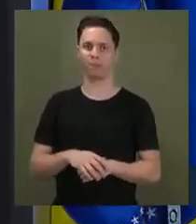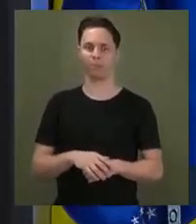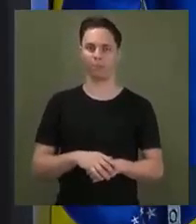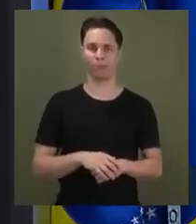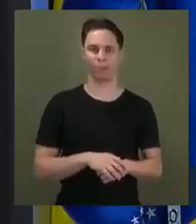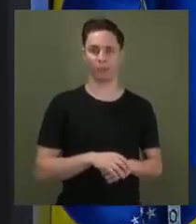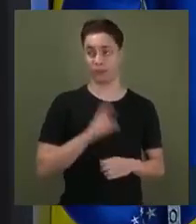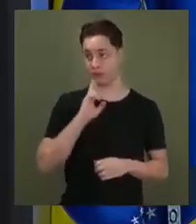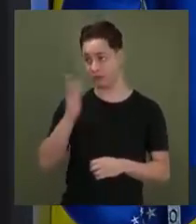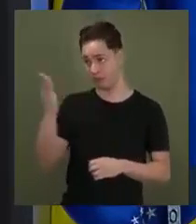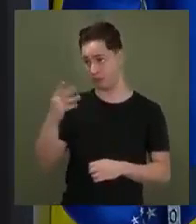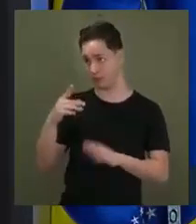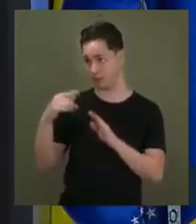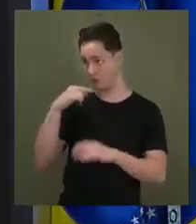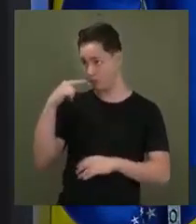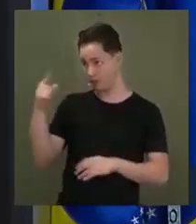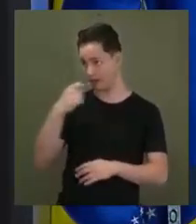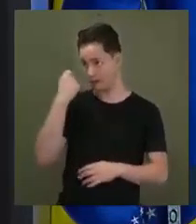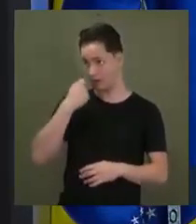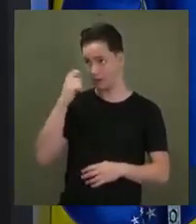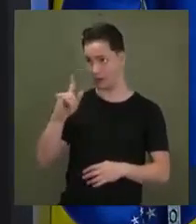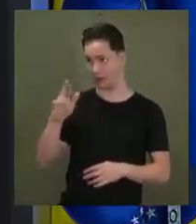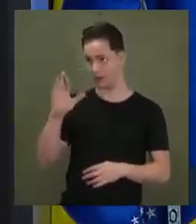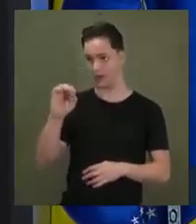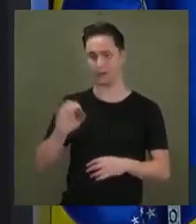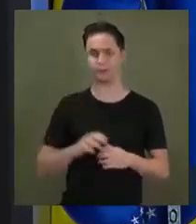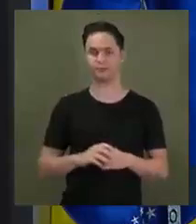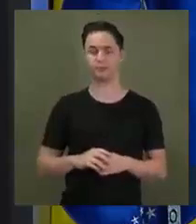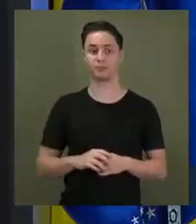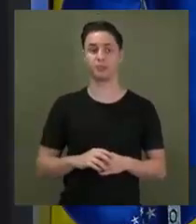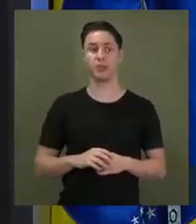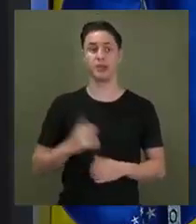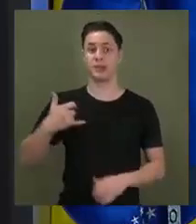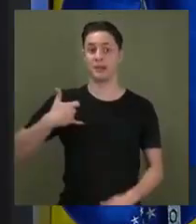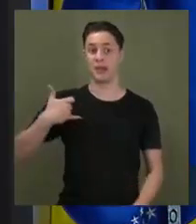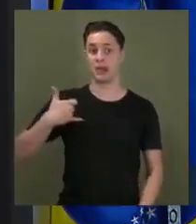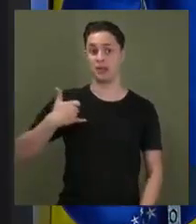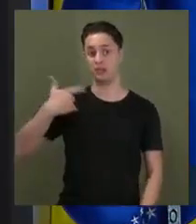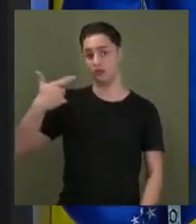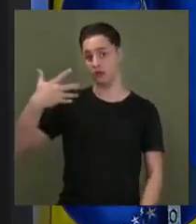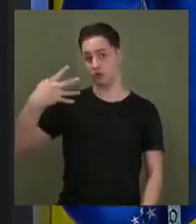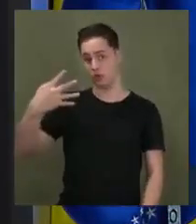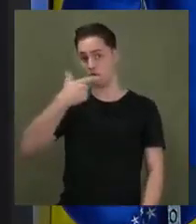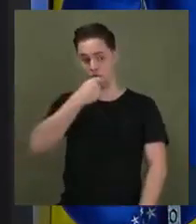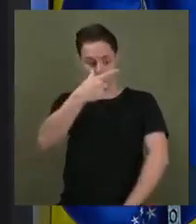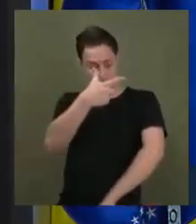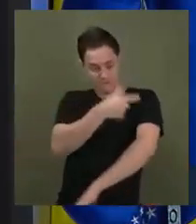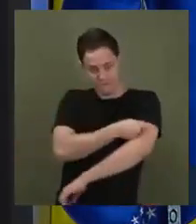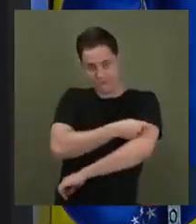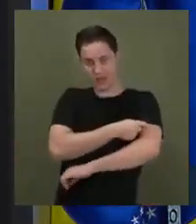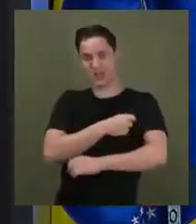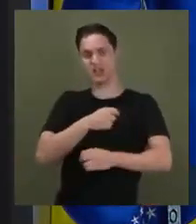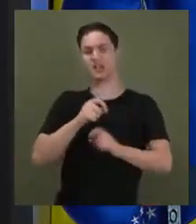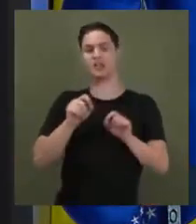Respondida a pergunta para o senador Girão. 24 anos, morre depois de uma Janssen e uma Pfizer, faleceu